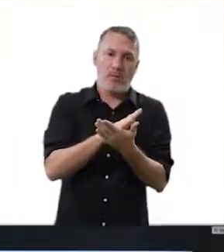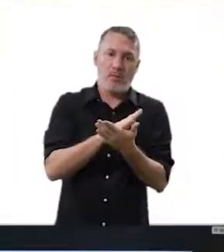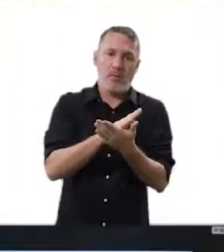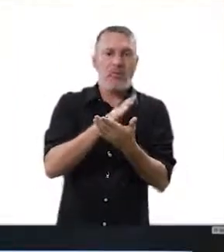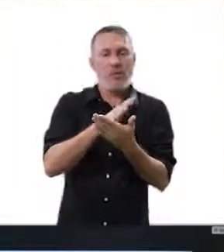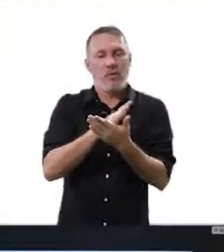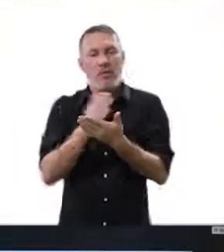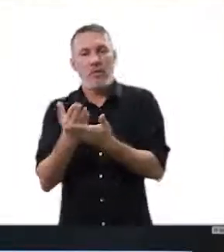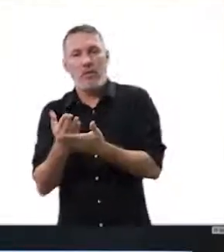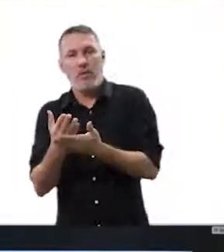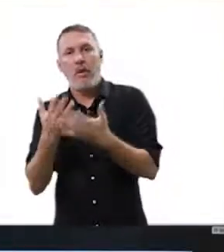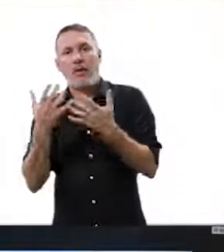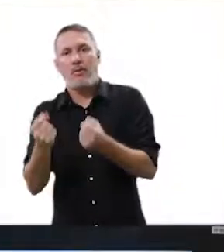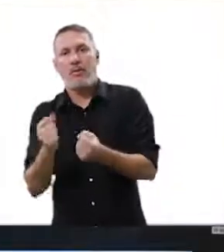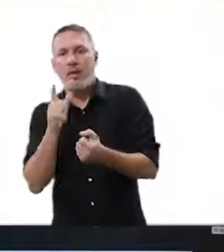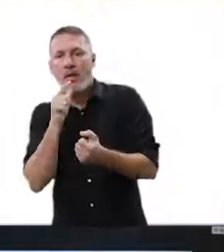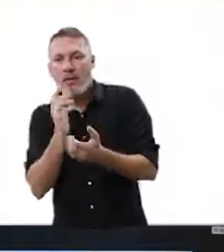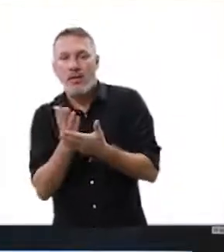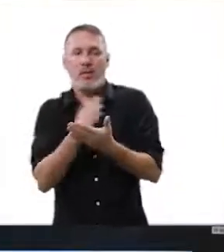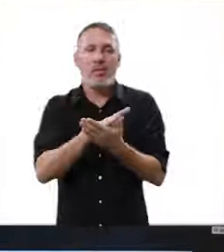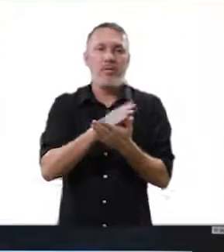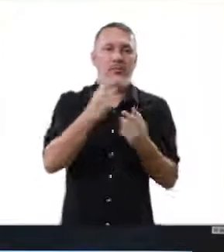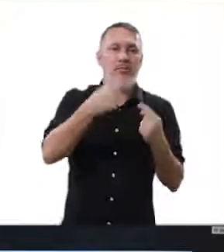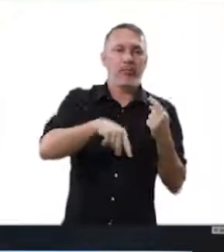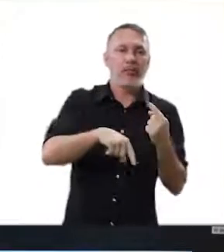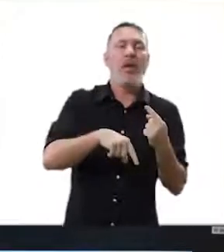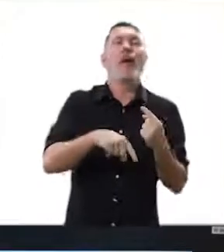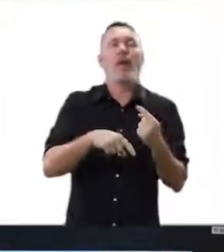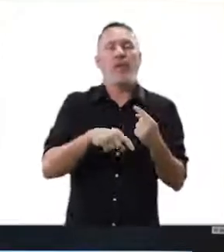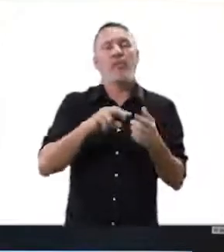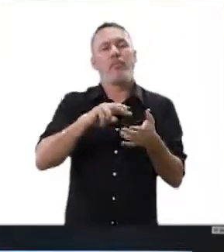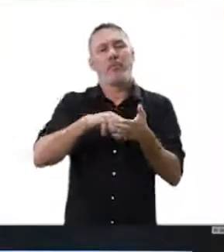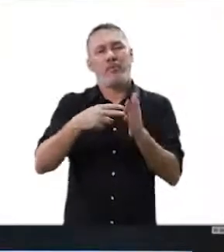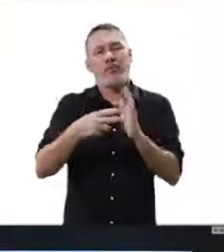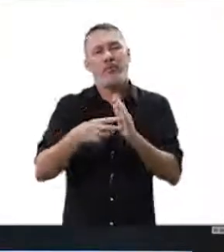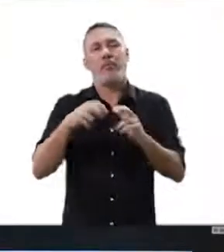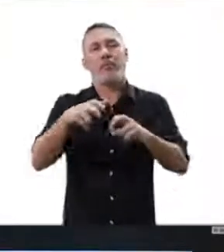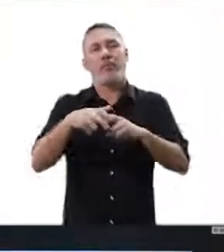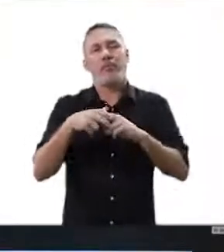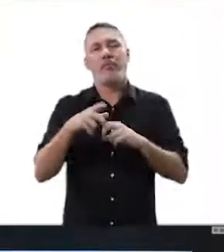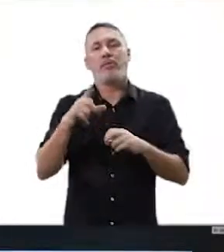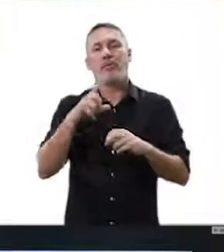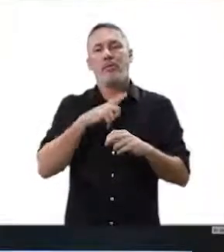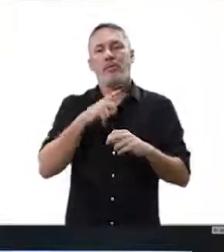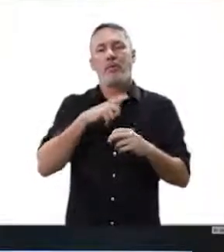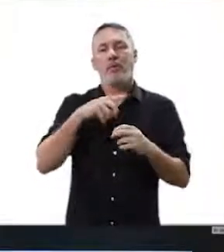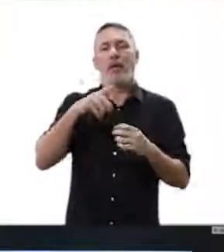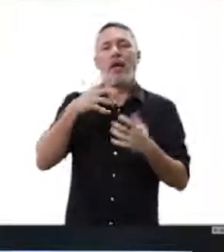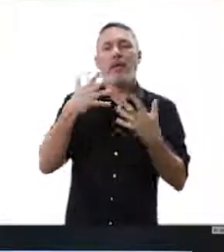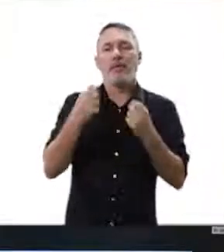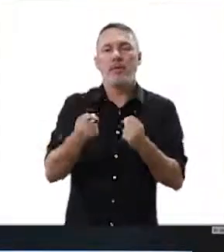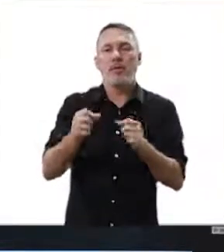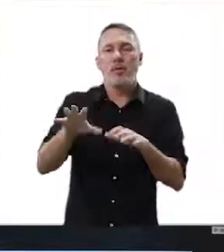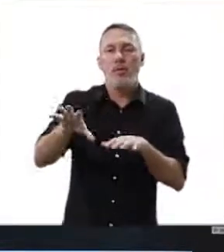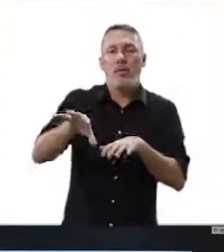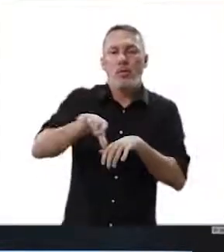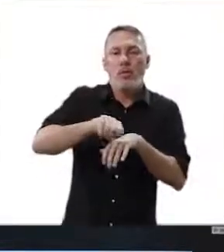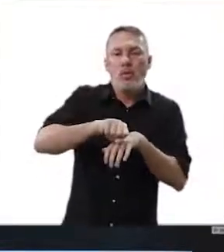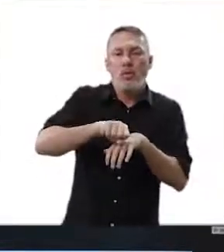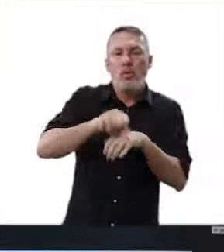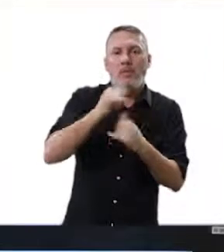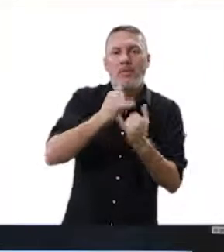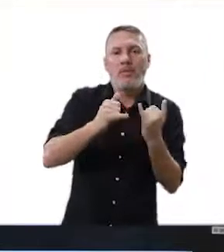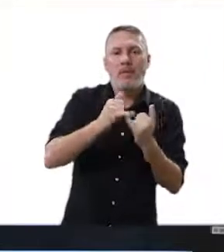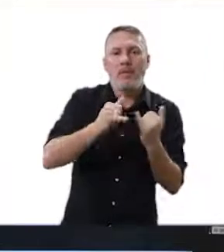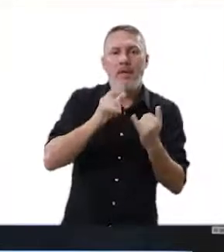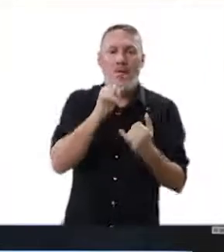ser semipermeável. E através dessas membranas, já que eu falei para vocês que vamos ter passagem de